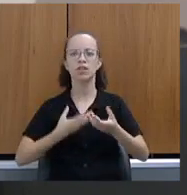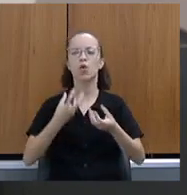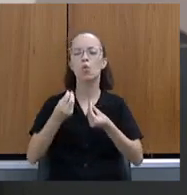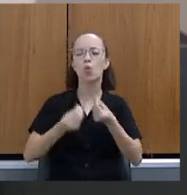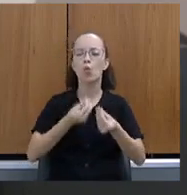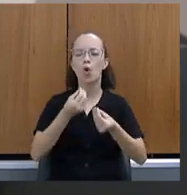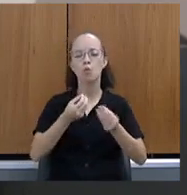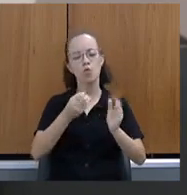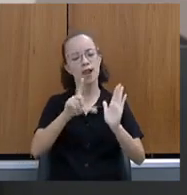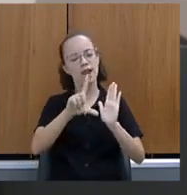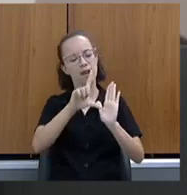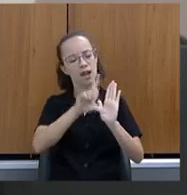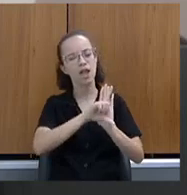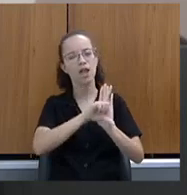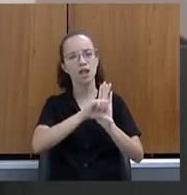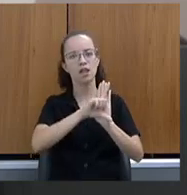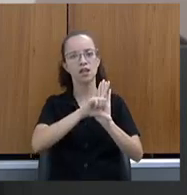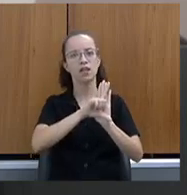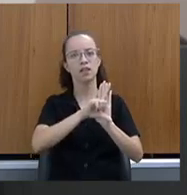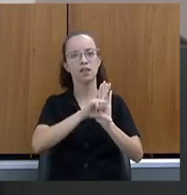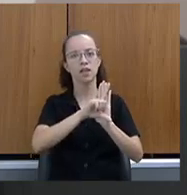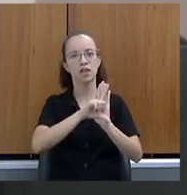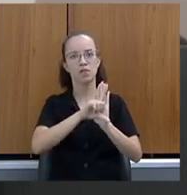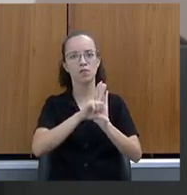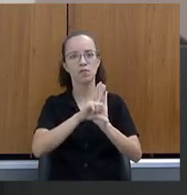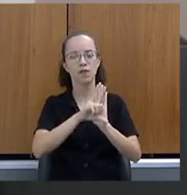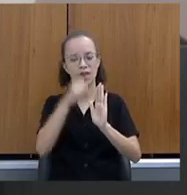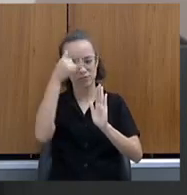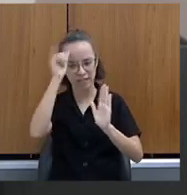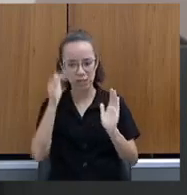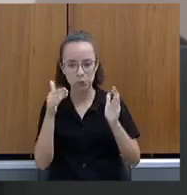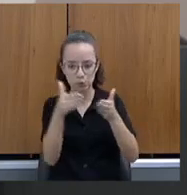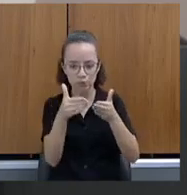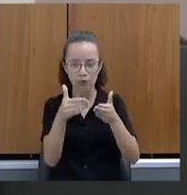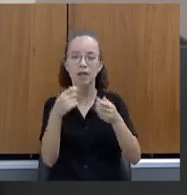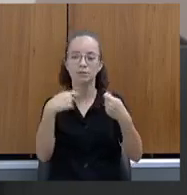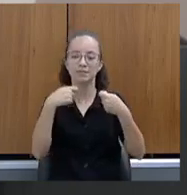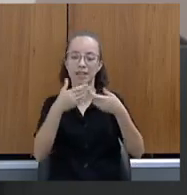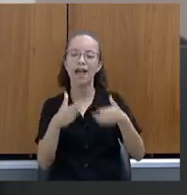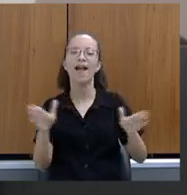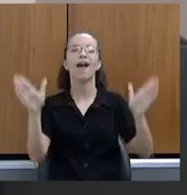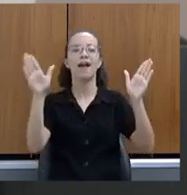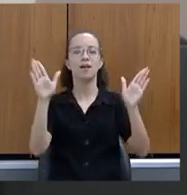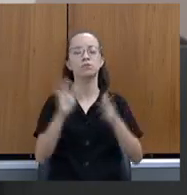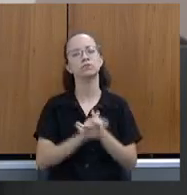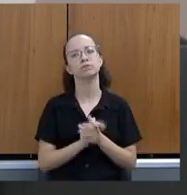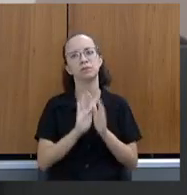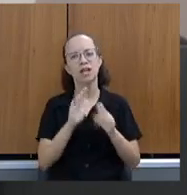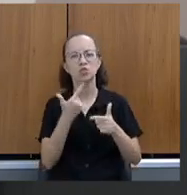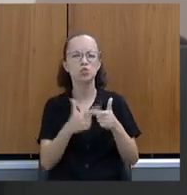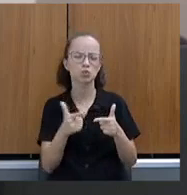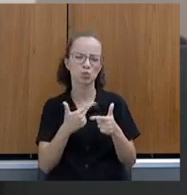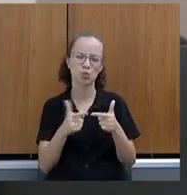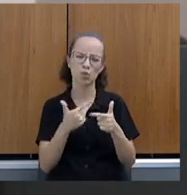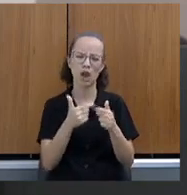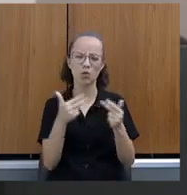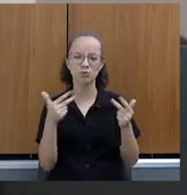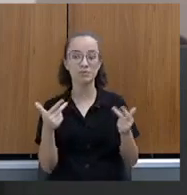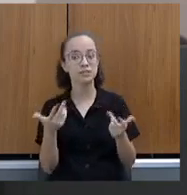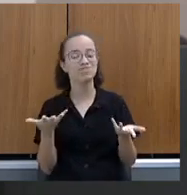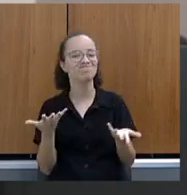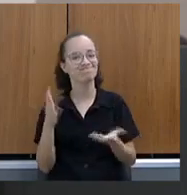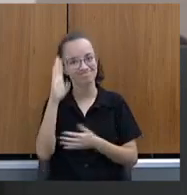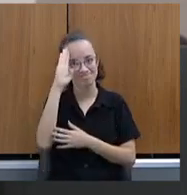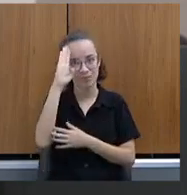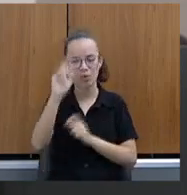lei que está posta é uma proposição ela tem que ser aprimorado mas Um dos problemas muito grandes